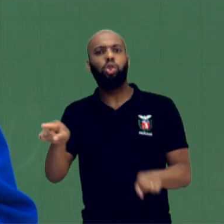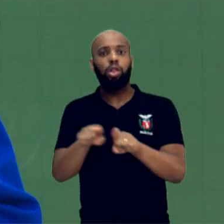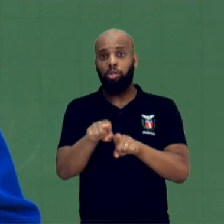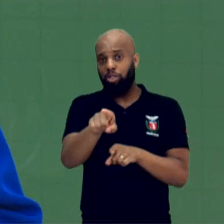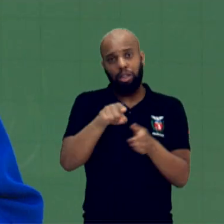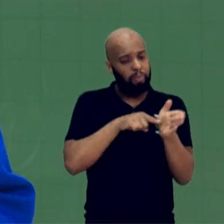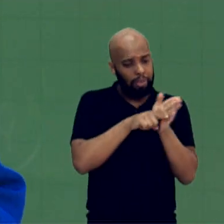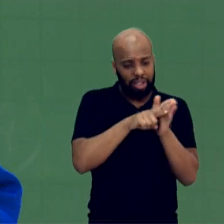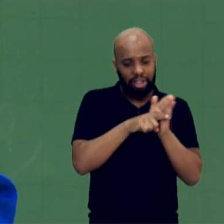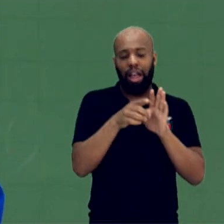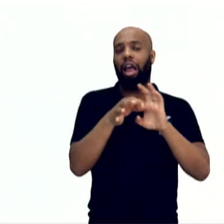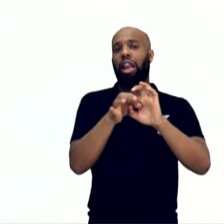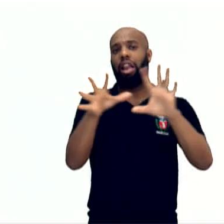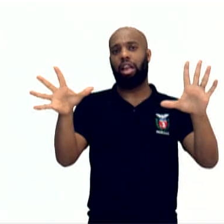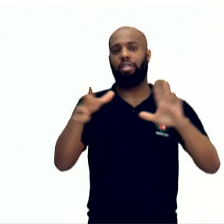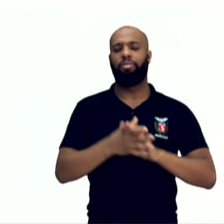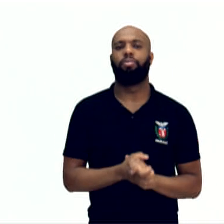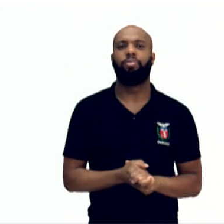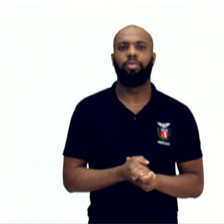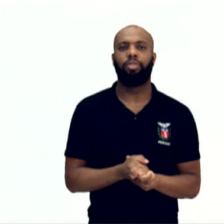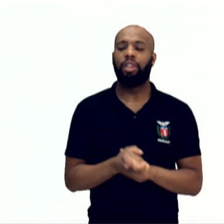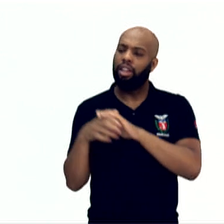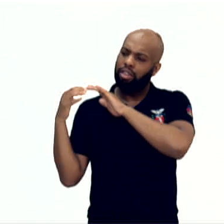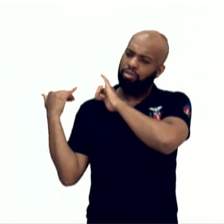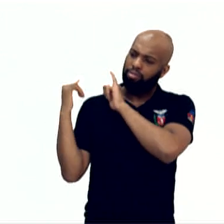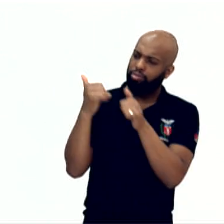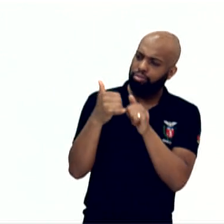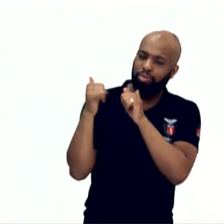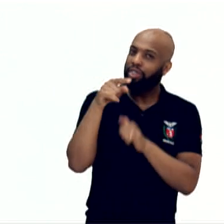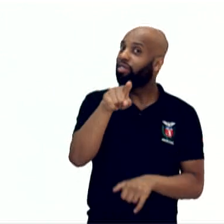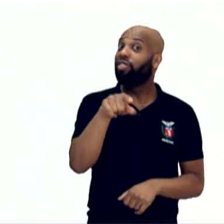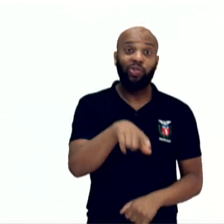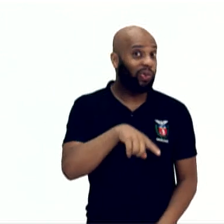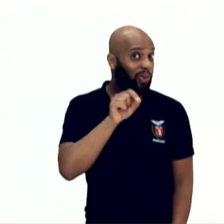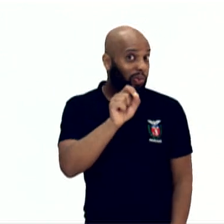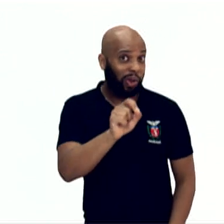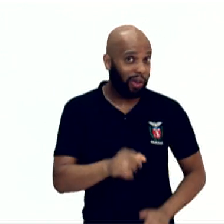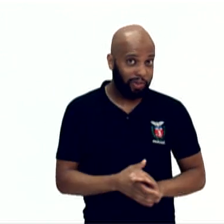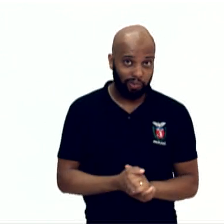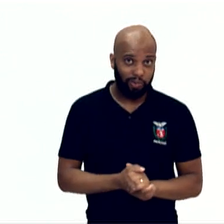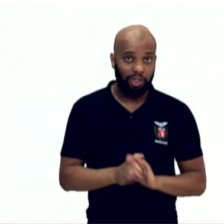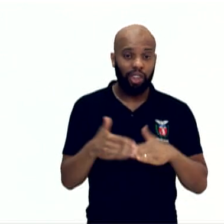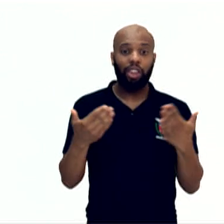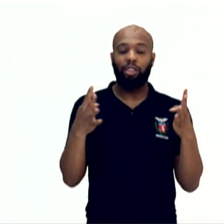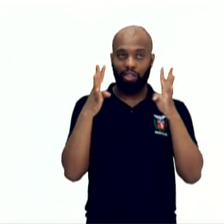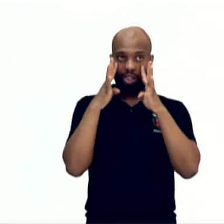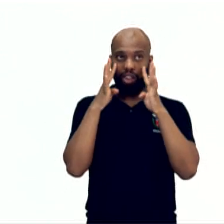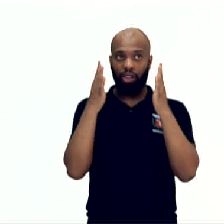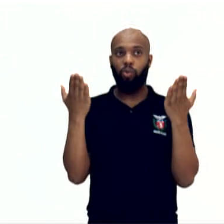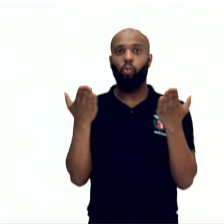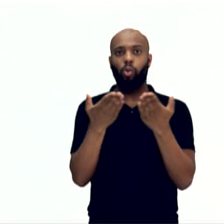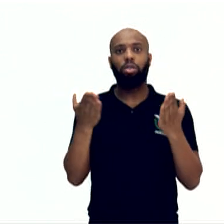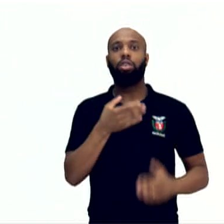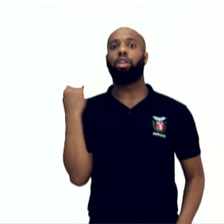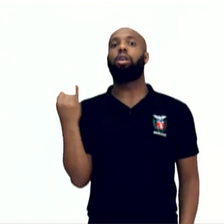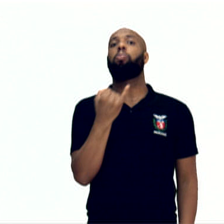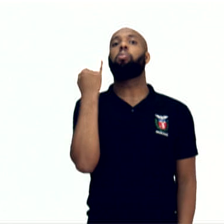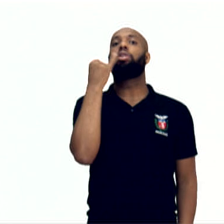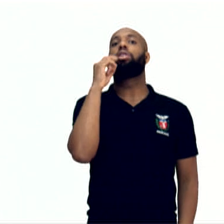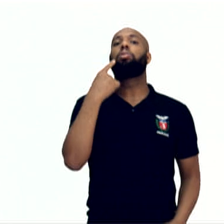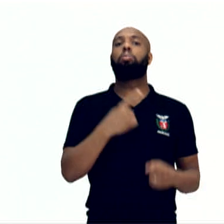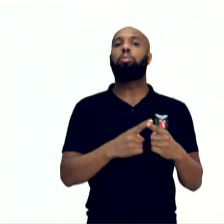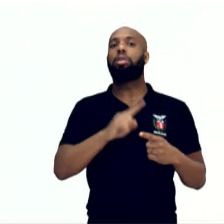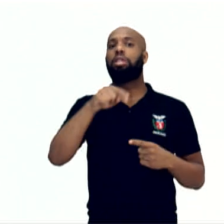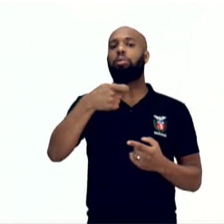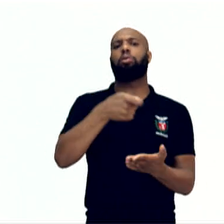também, tá tudo bem. Que lenda será que você vai escolher? Então, preste atenção que isso daqui depois você vai ser